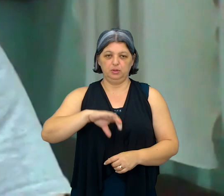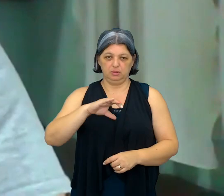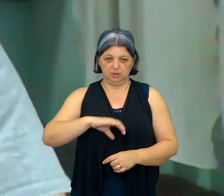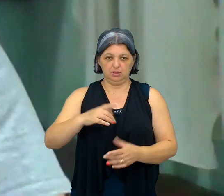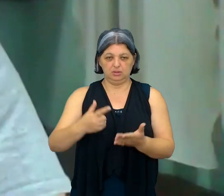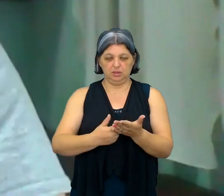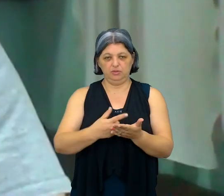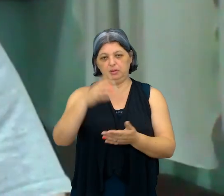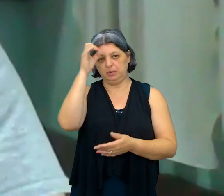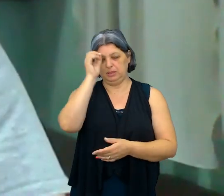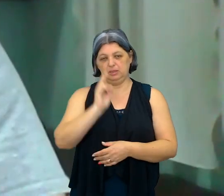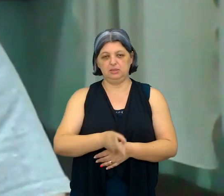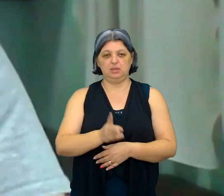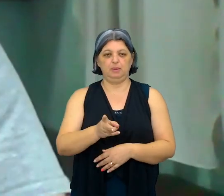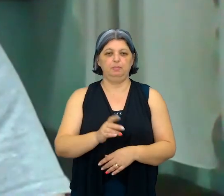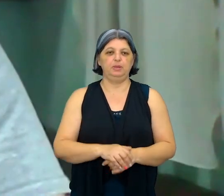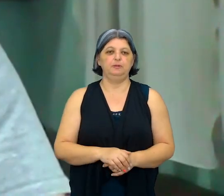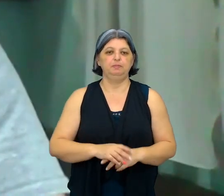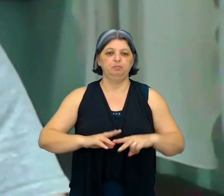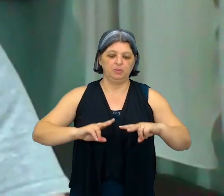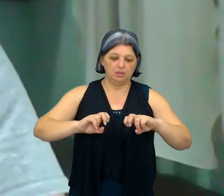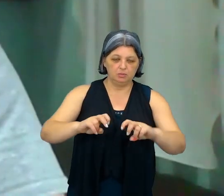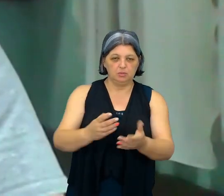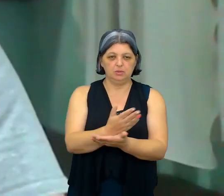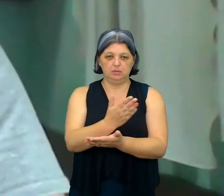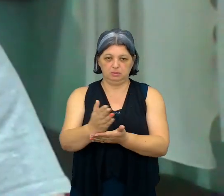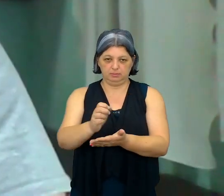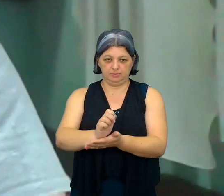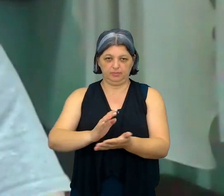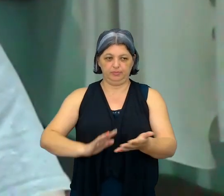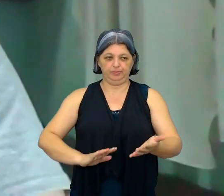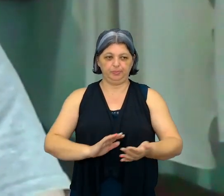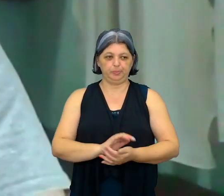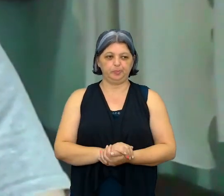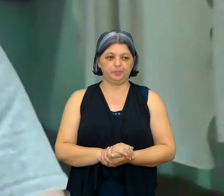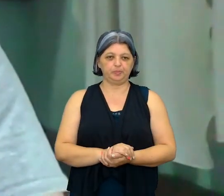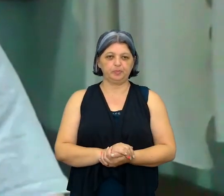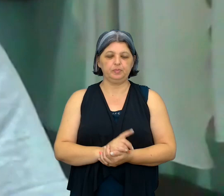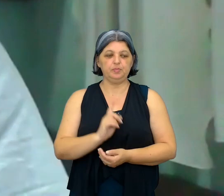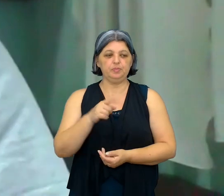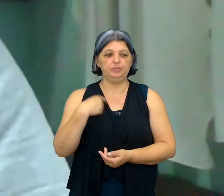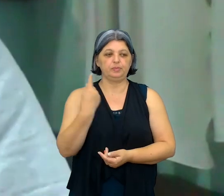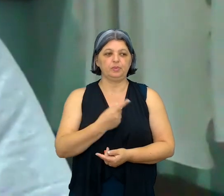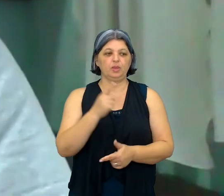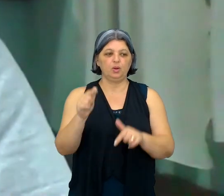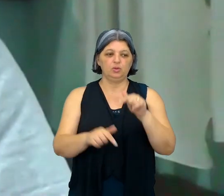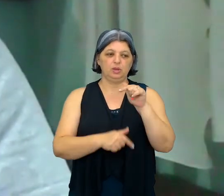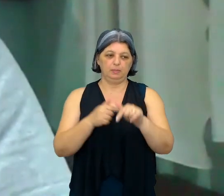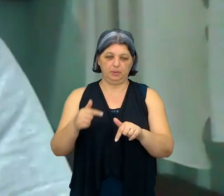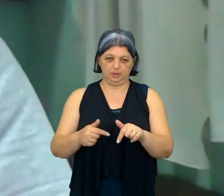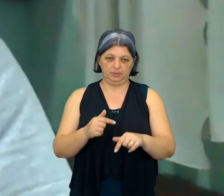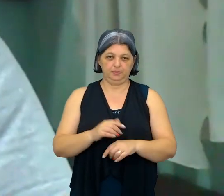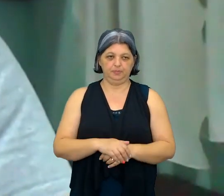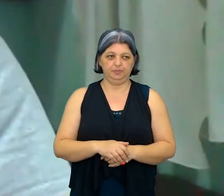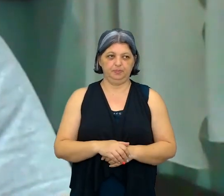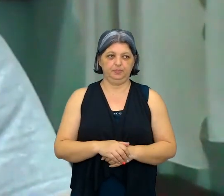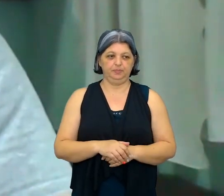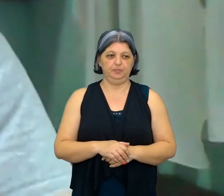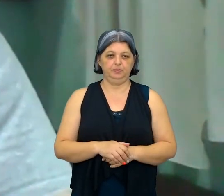Sempre, explorando algumas atividades e o nosso trabalho para que